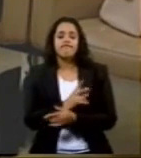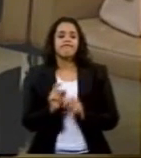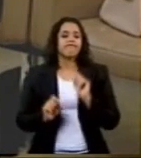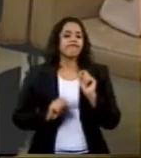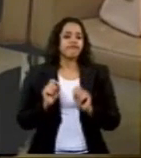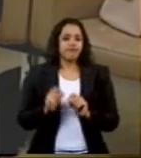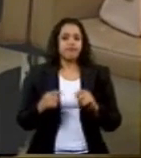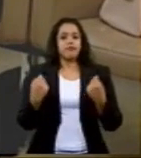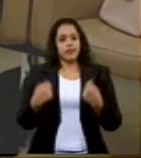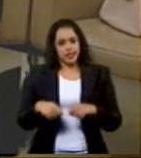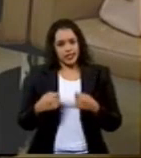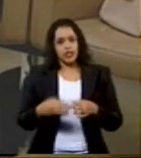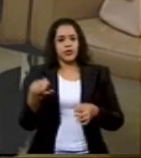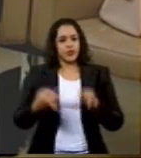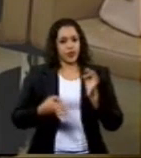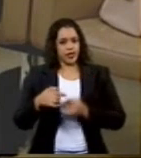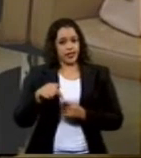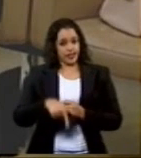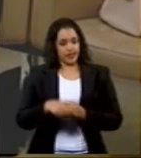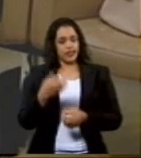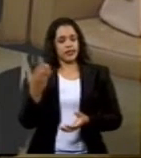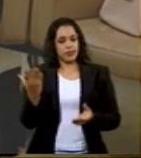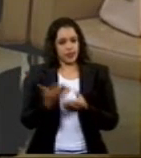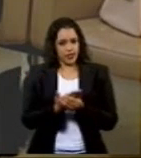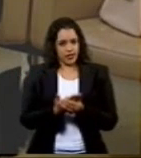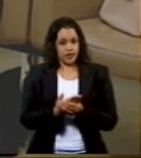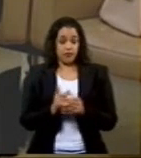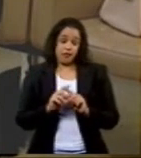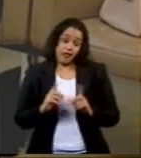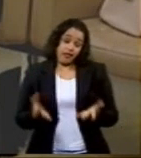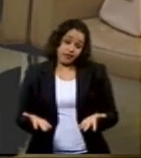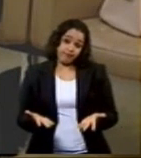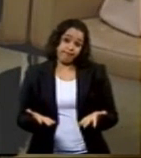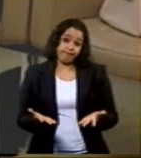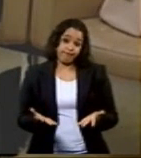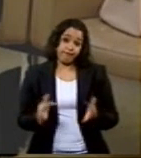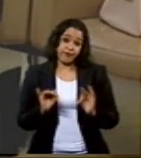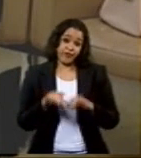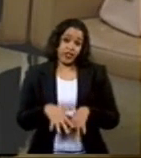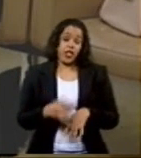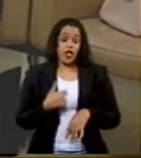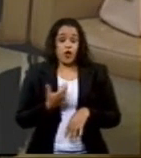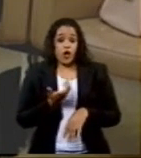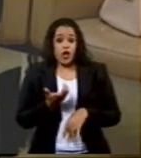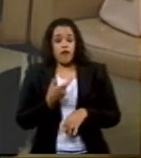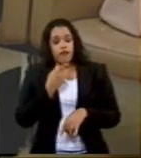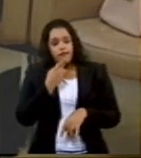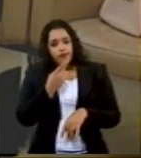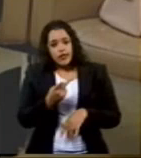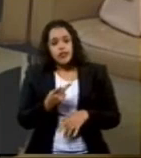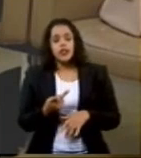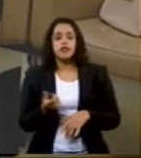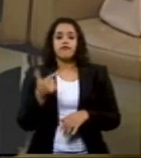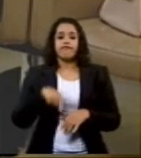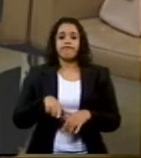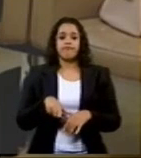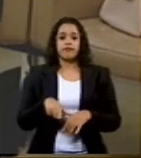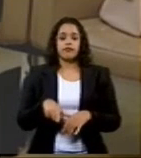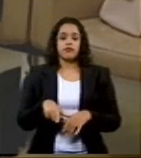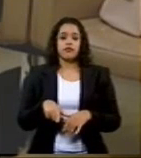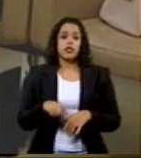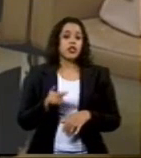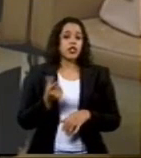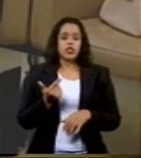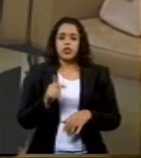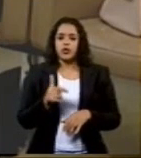ser necessário o julgamento desse processo. Mas, enfim, eu gostaria de ressaltar, então, que, novamente, que